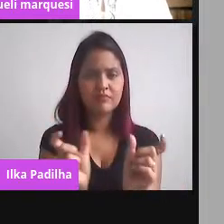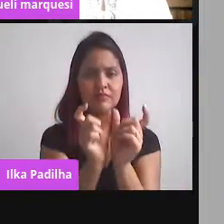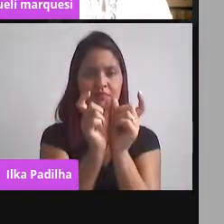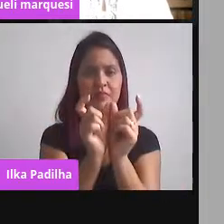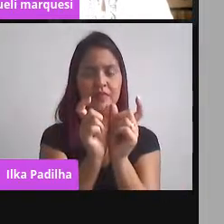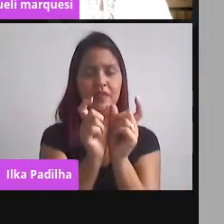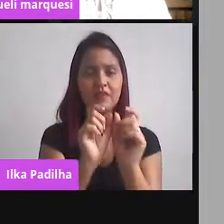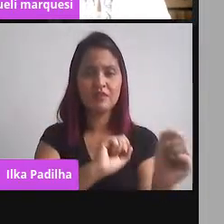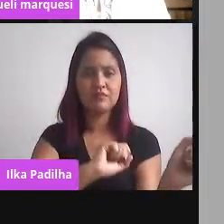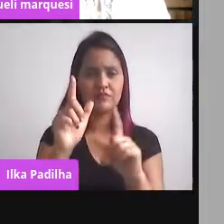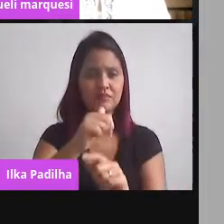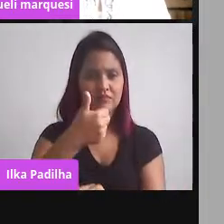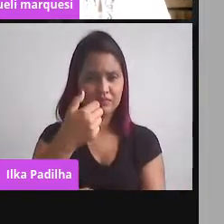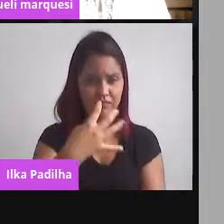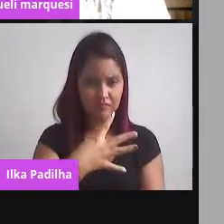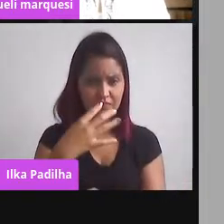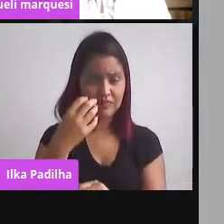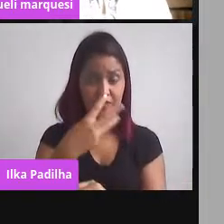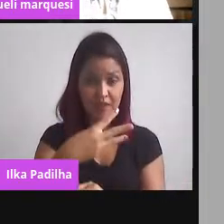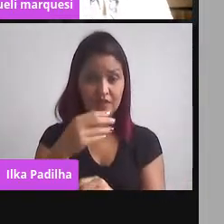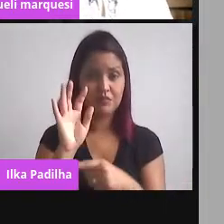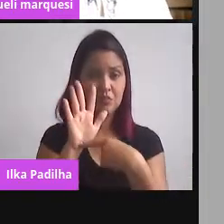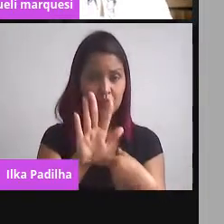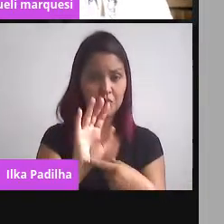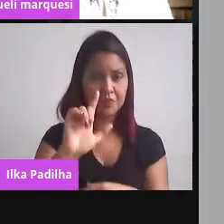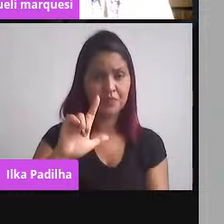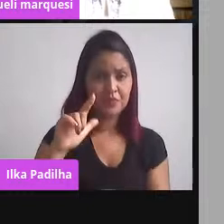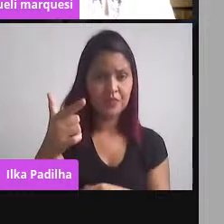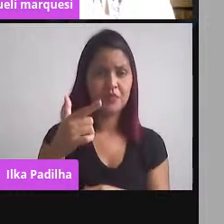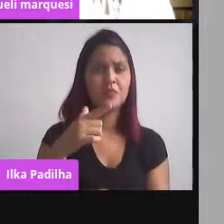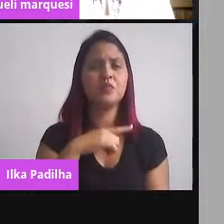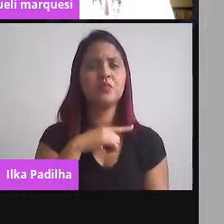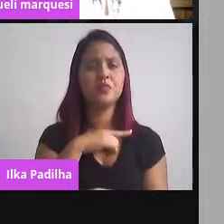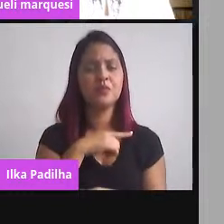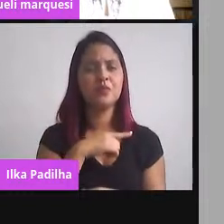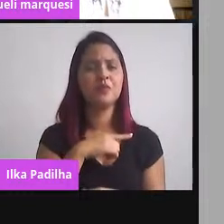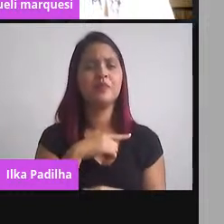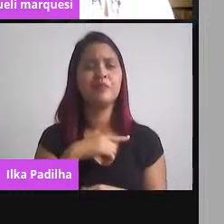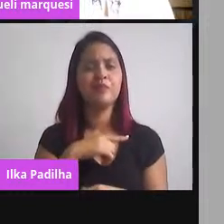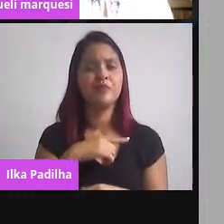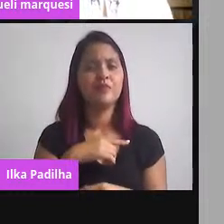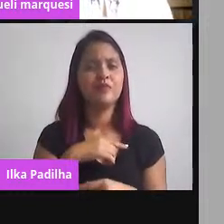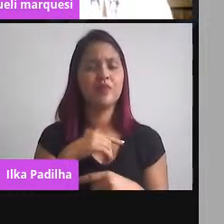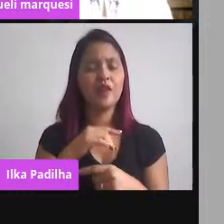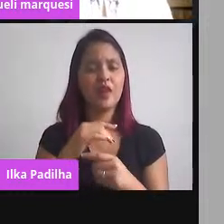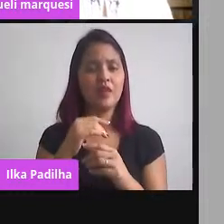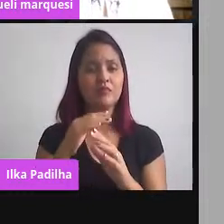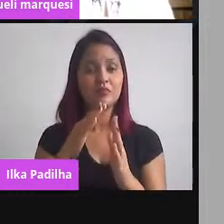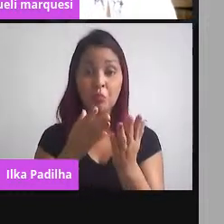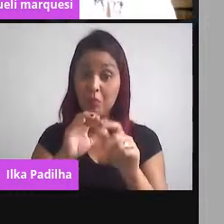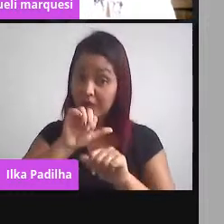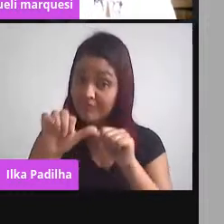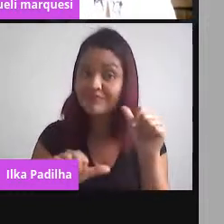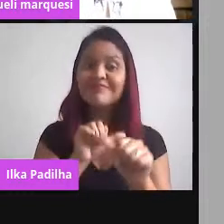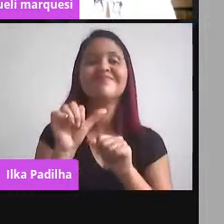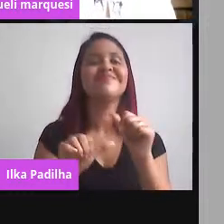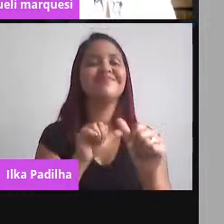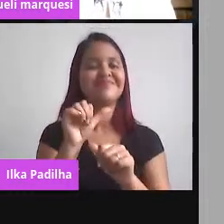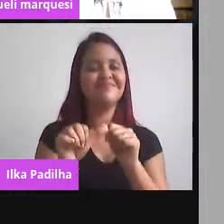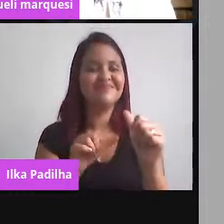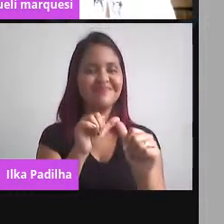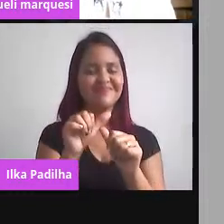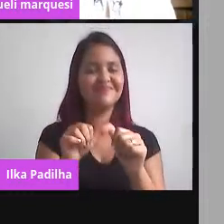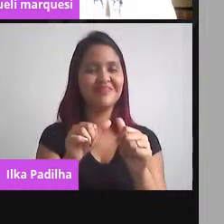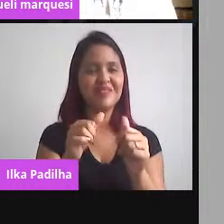13. Depois, eu diria que nós tivemos um divisor de águas, mais ou menos na metade do